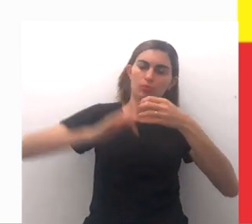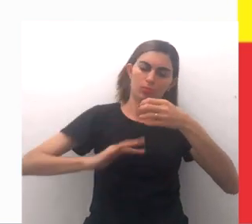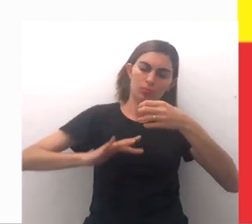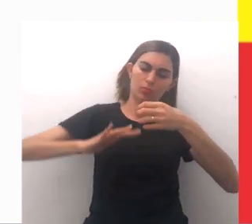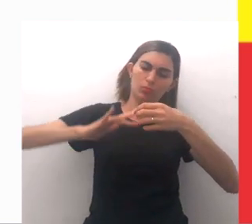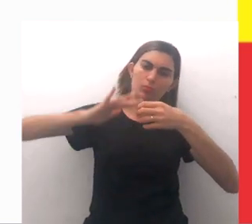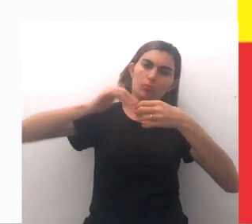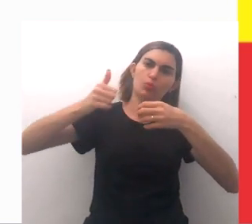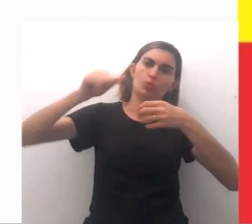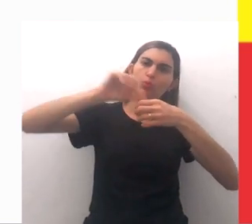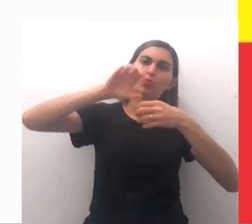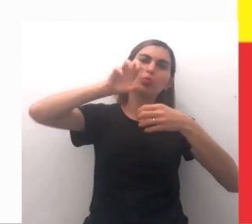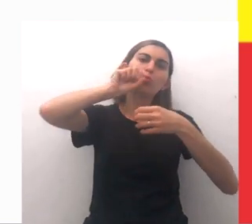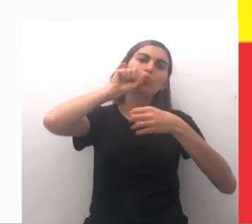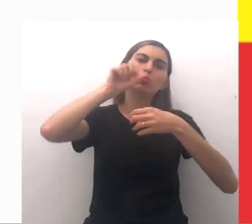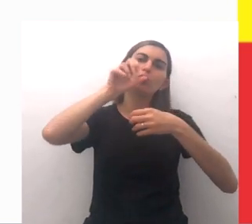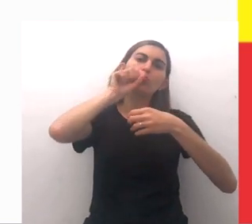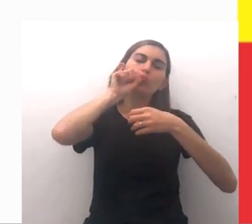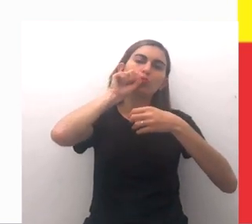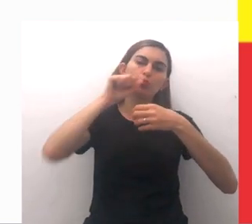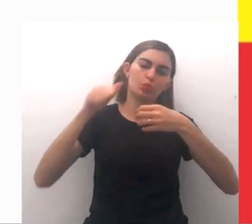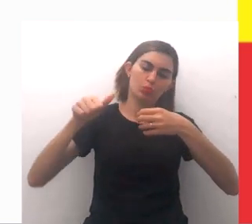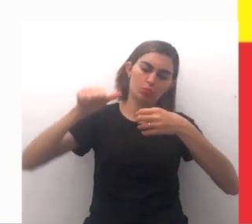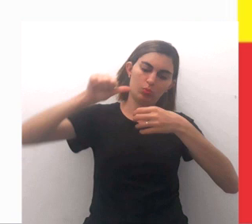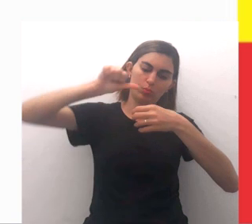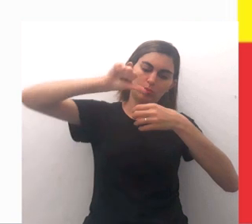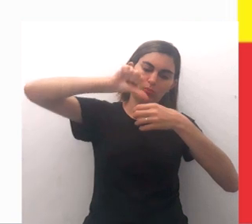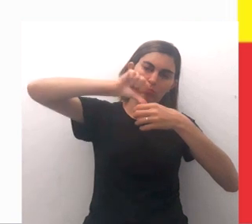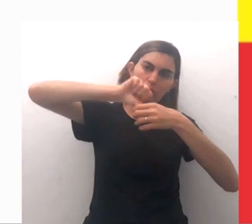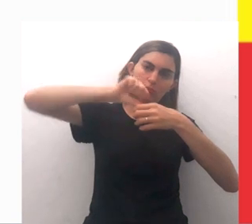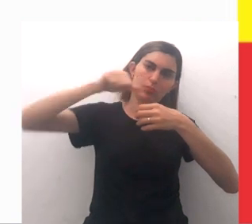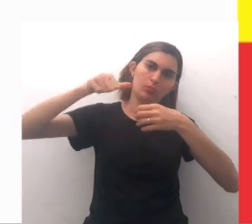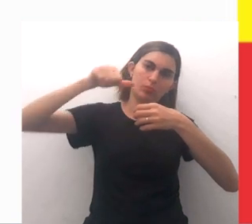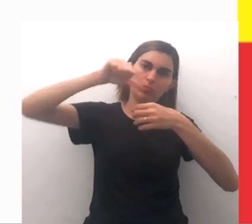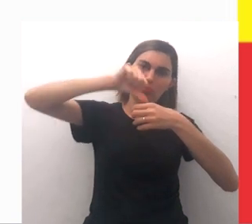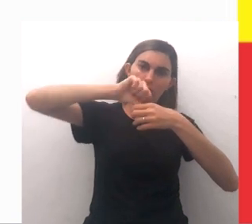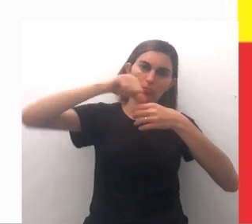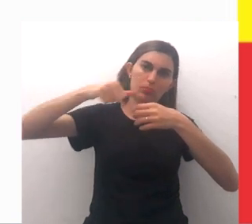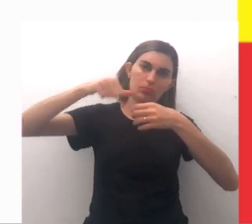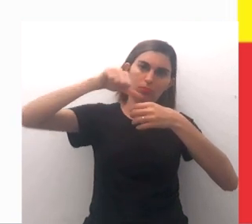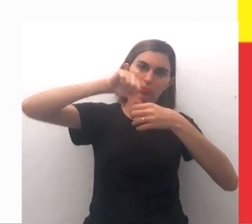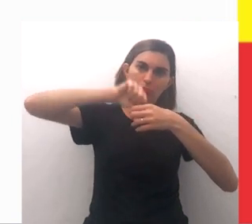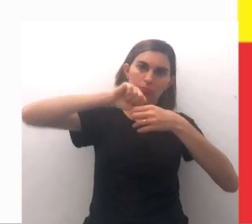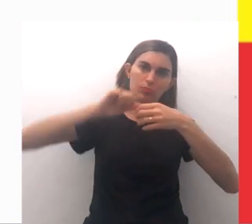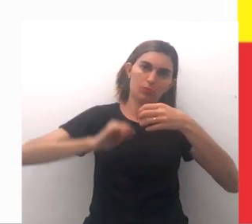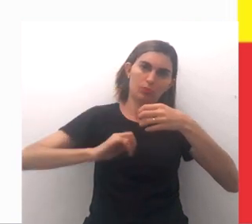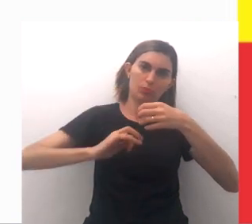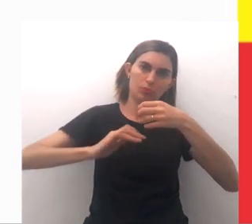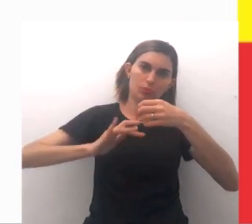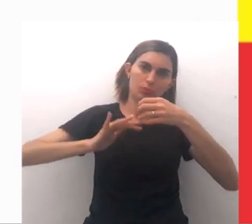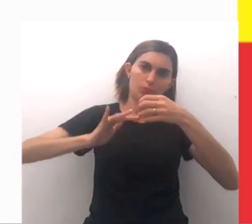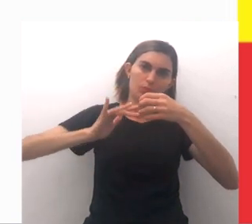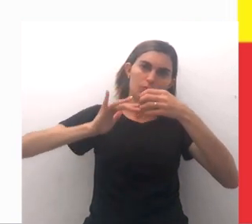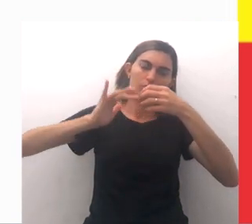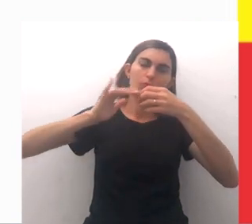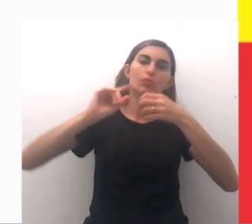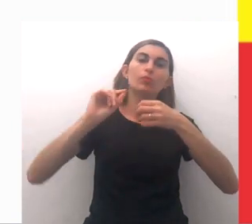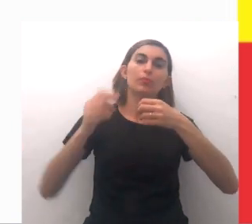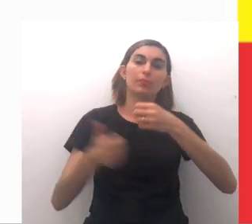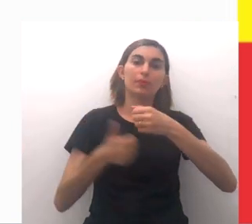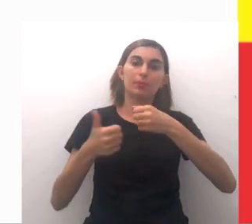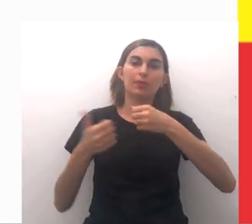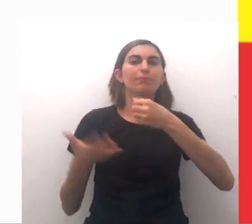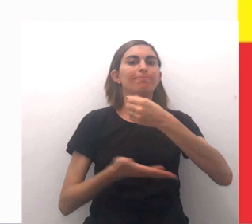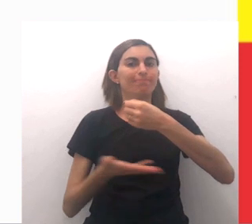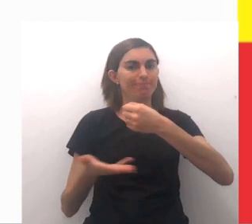um suco e vou derramar. Derramei. Qual é a primeira região a ser preenchida?